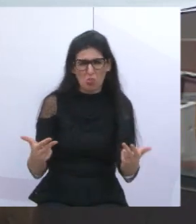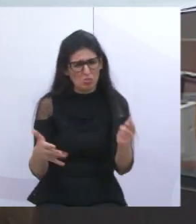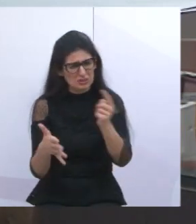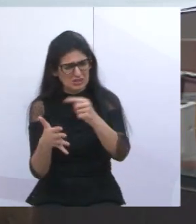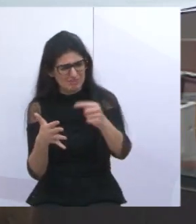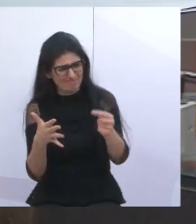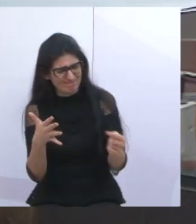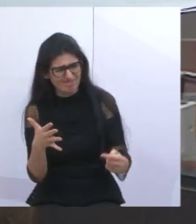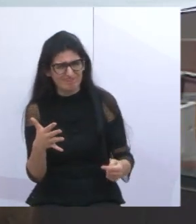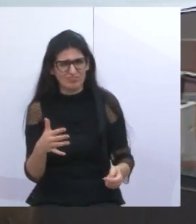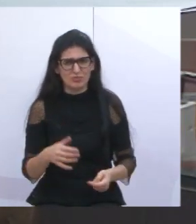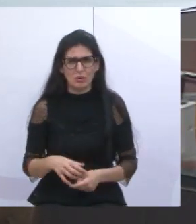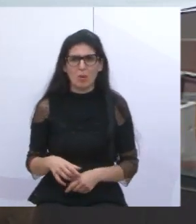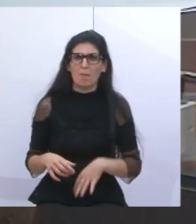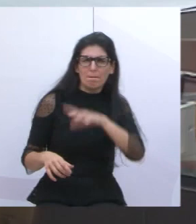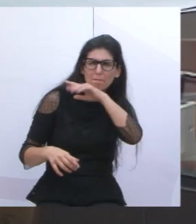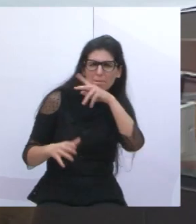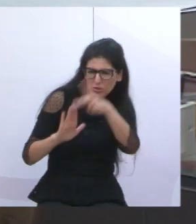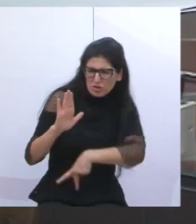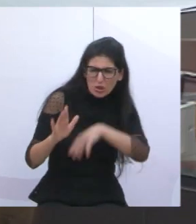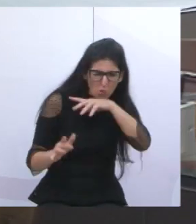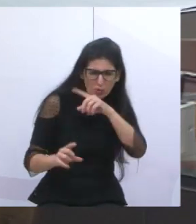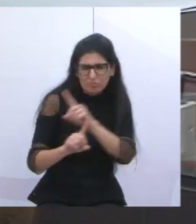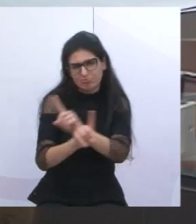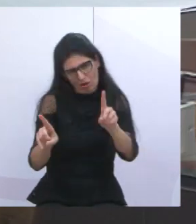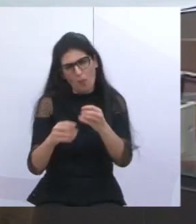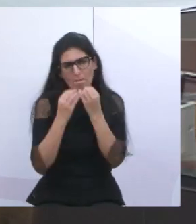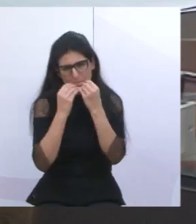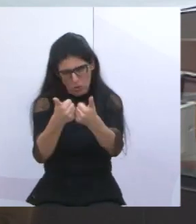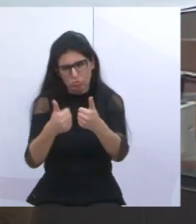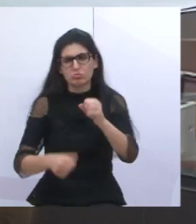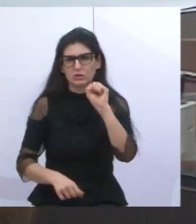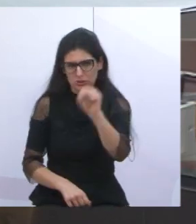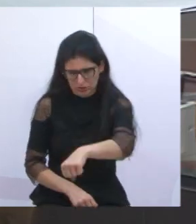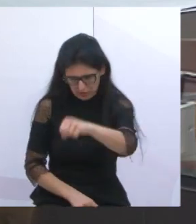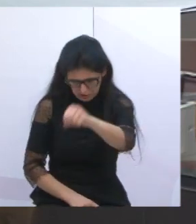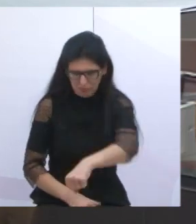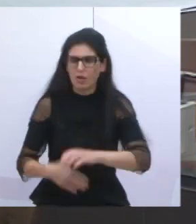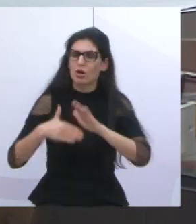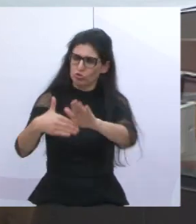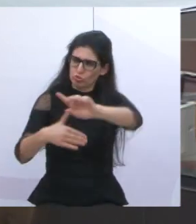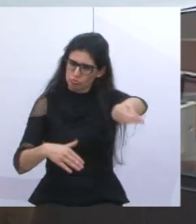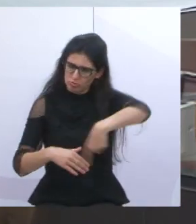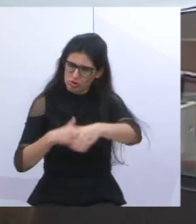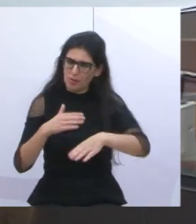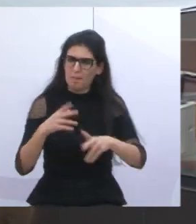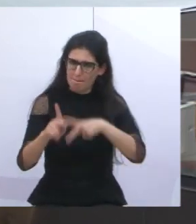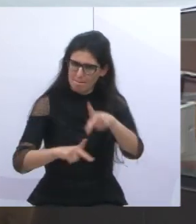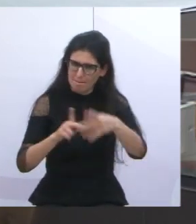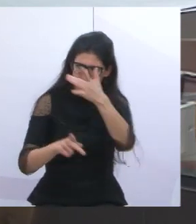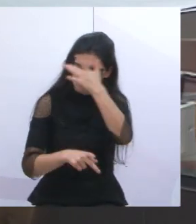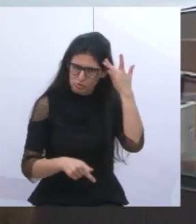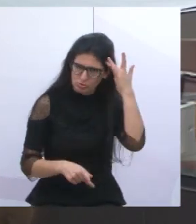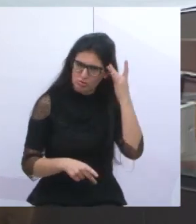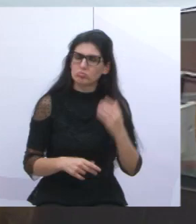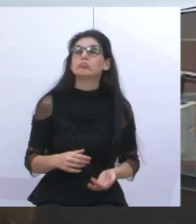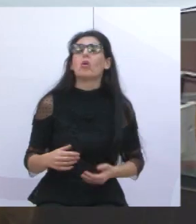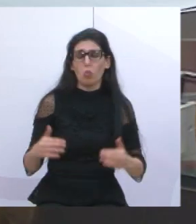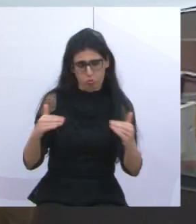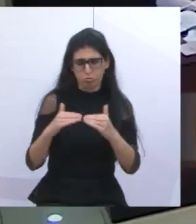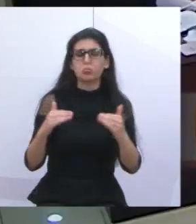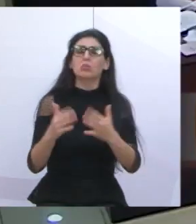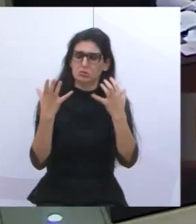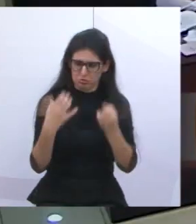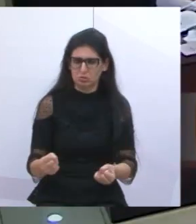eu não posso dizer que o projeto é ruim, o projeto é bom, vai beneficiar a população. Portanto, nesse sentido, eu sou favorável ao